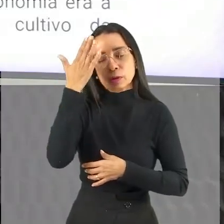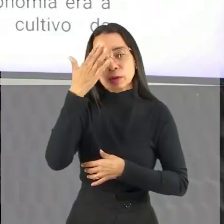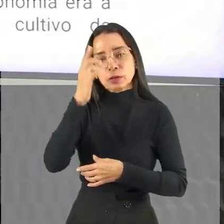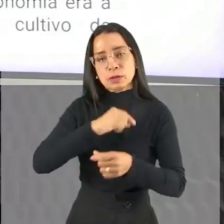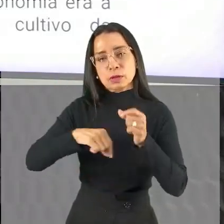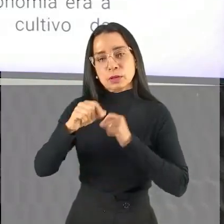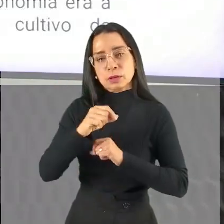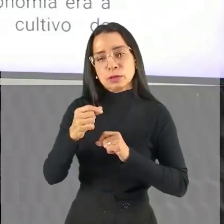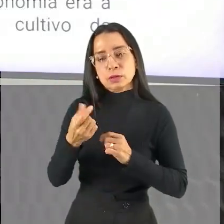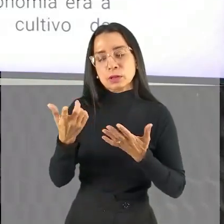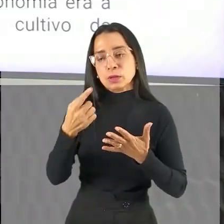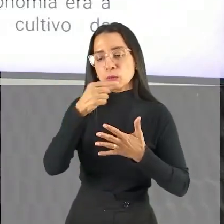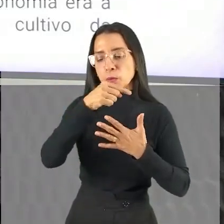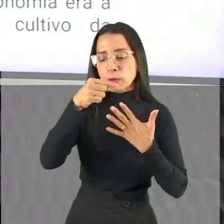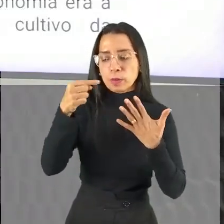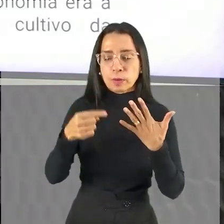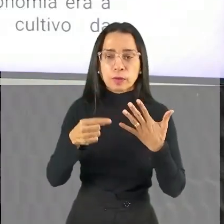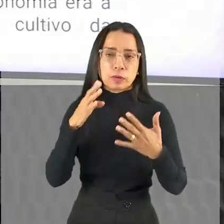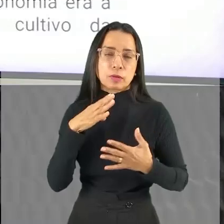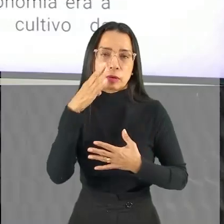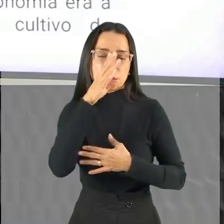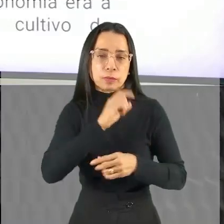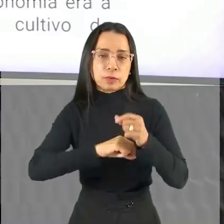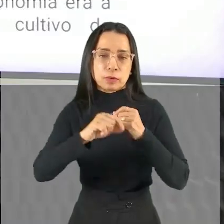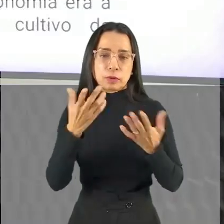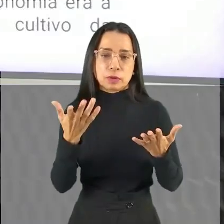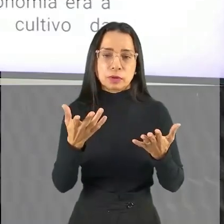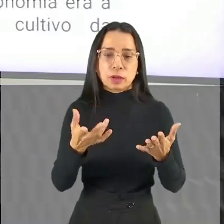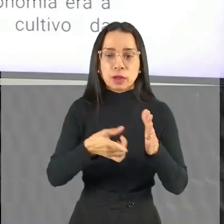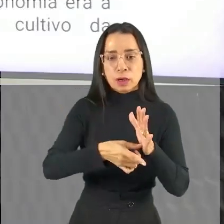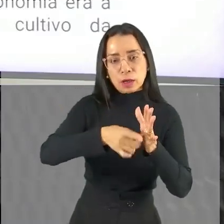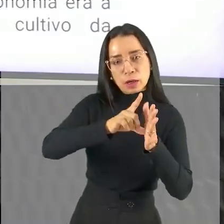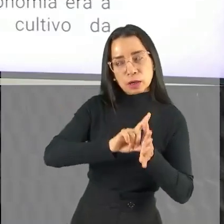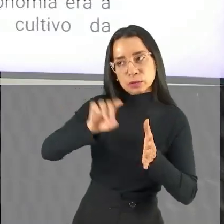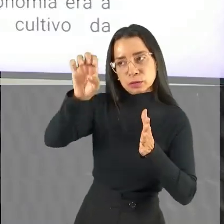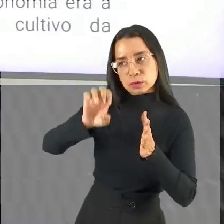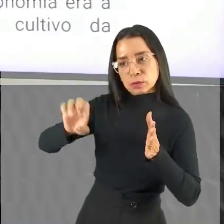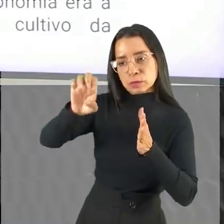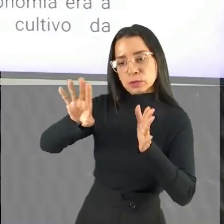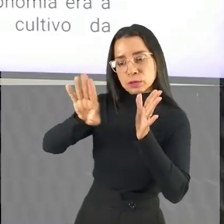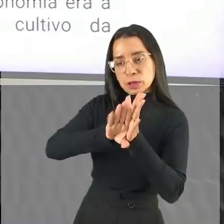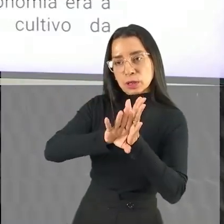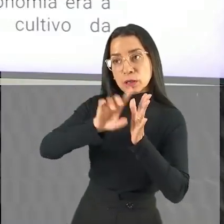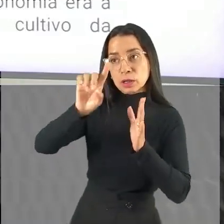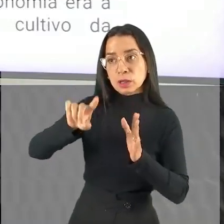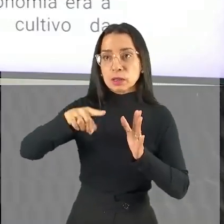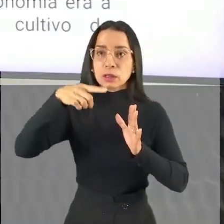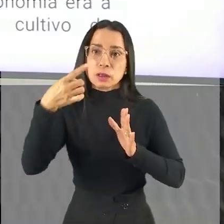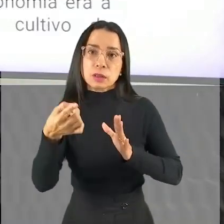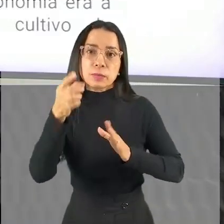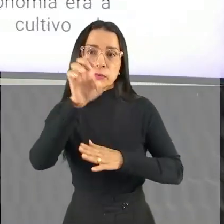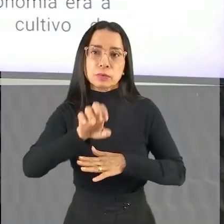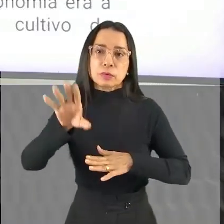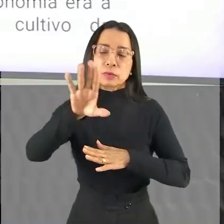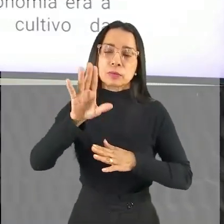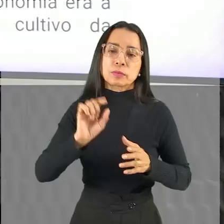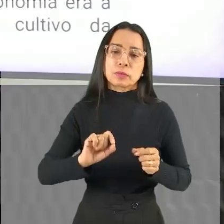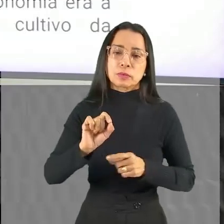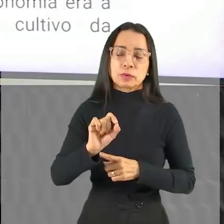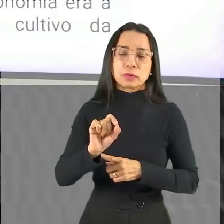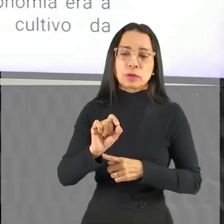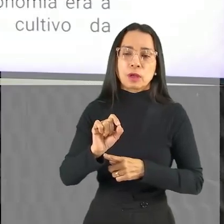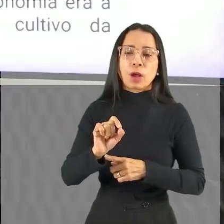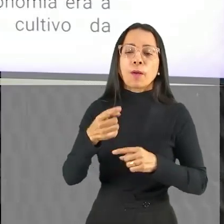dois pontos principais. Antes dos europeus chegarem e depois dos europeus chegarem. Por que eu estou fazendo essa divisão aí bem,